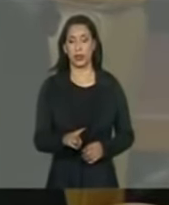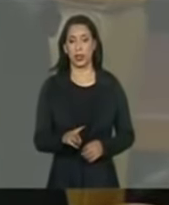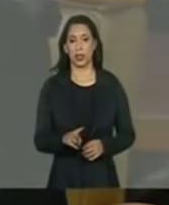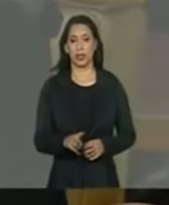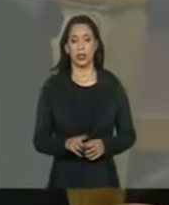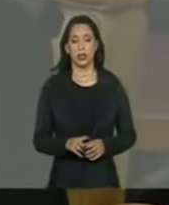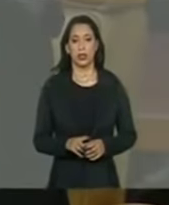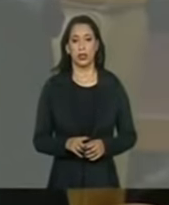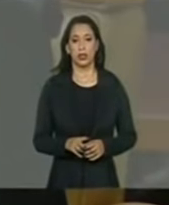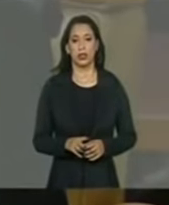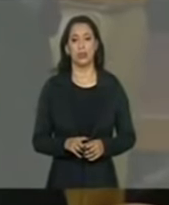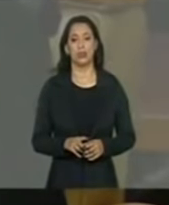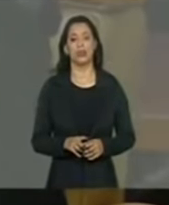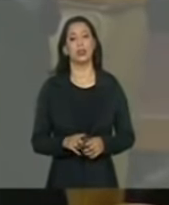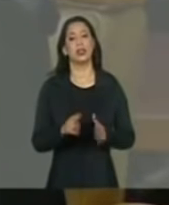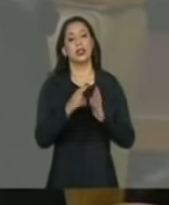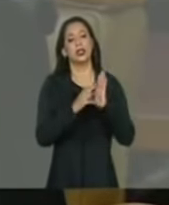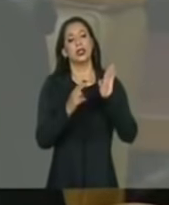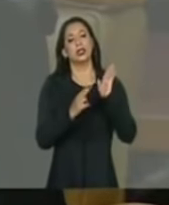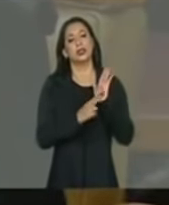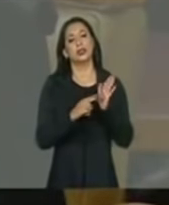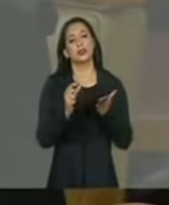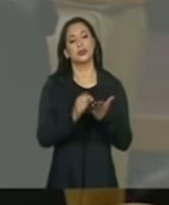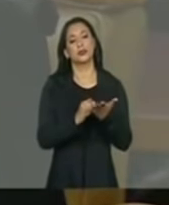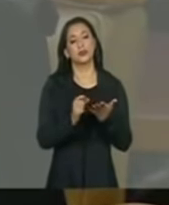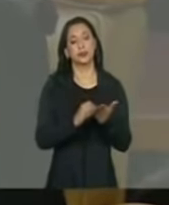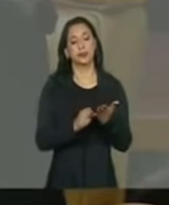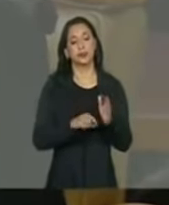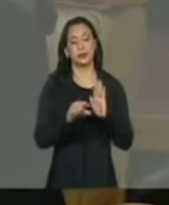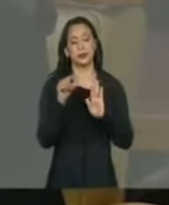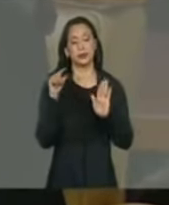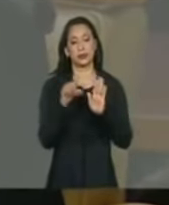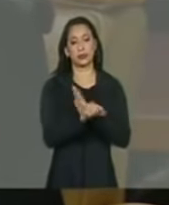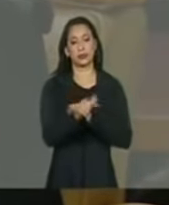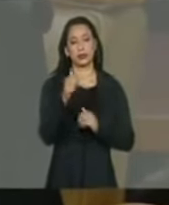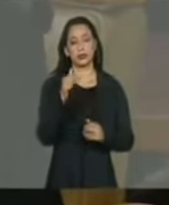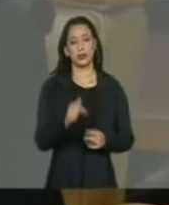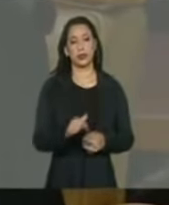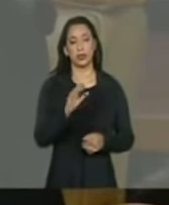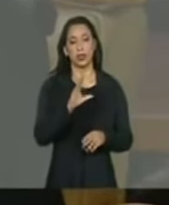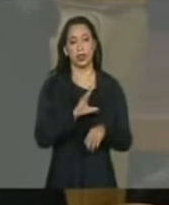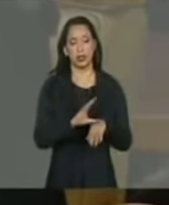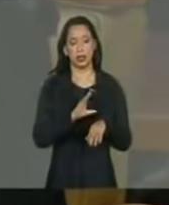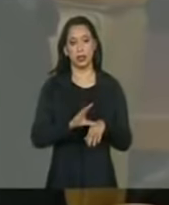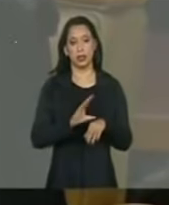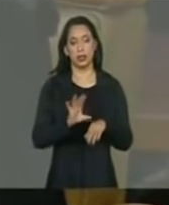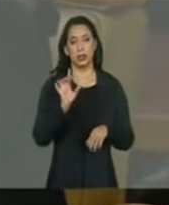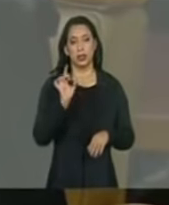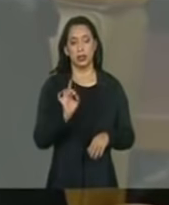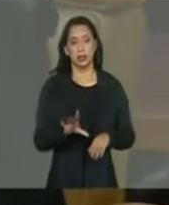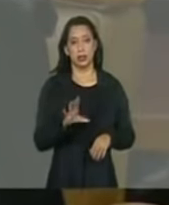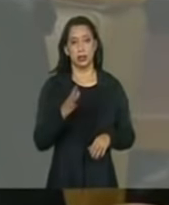decorre da nova inscrita no artigo 5º inciso 7º da constituição é meramente relativa iuris tantum esse